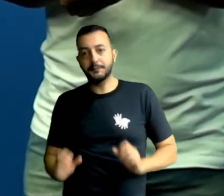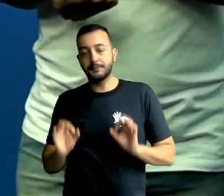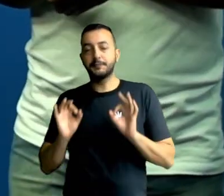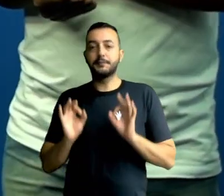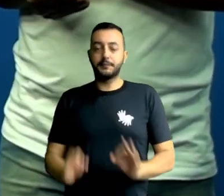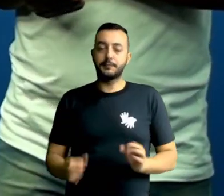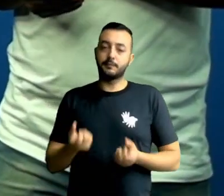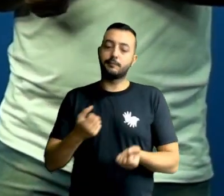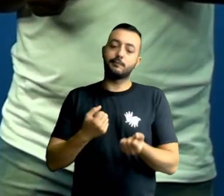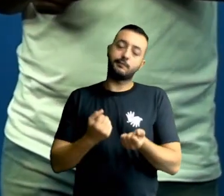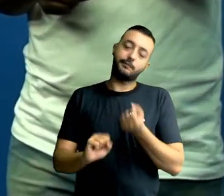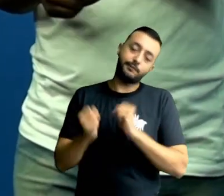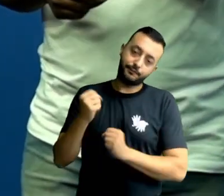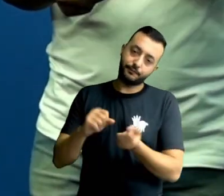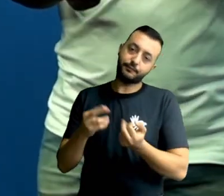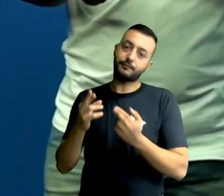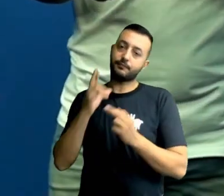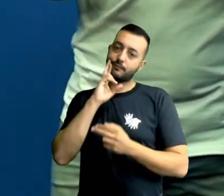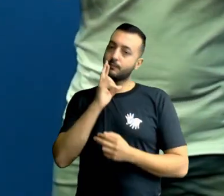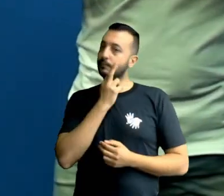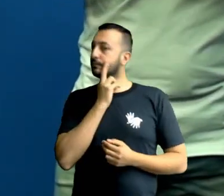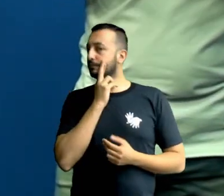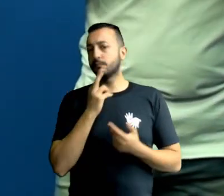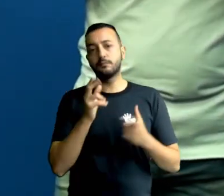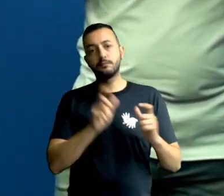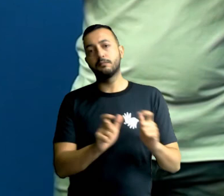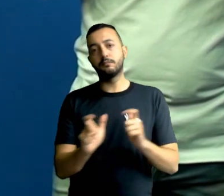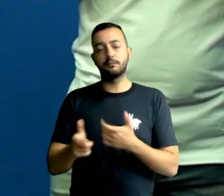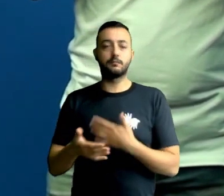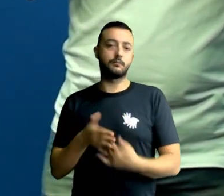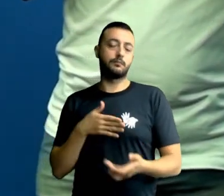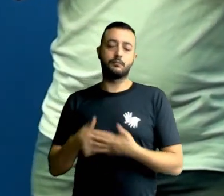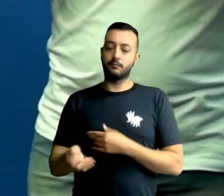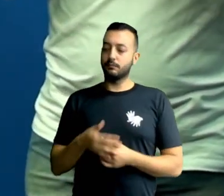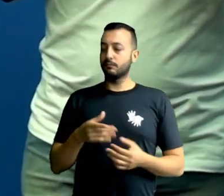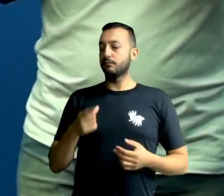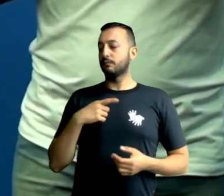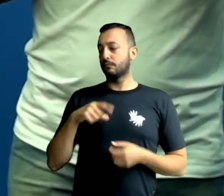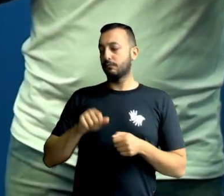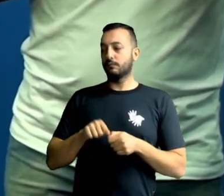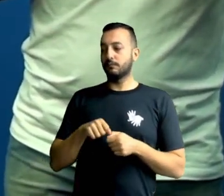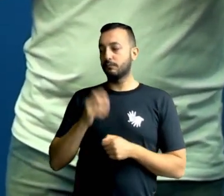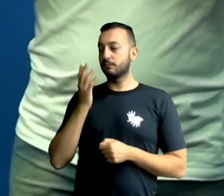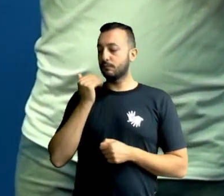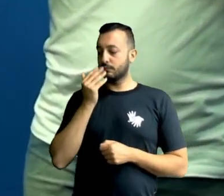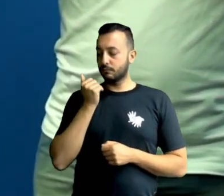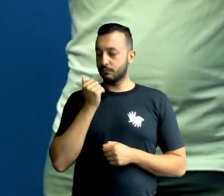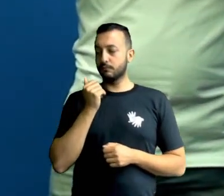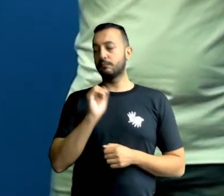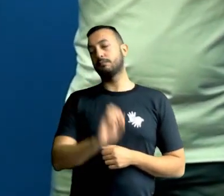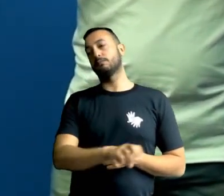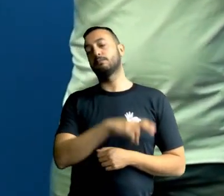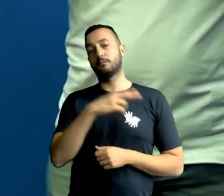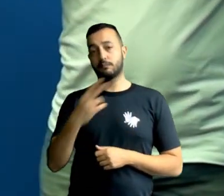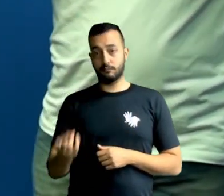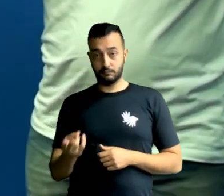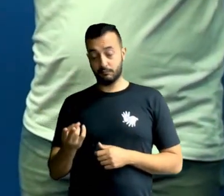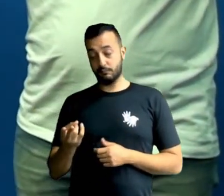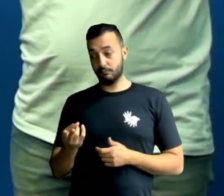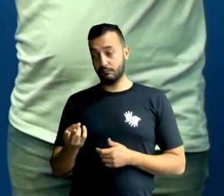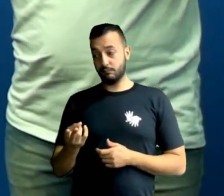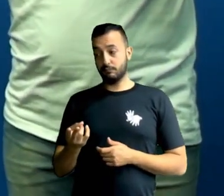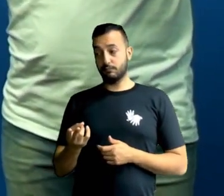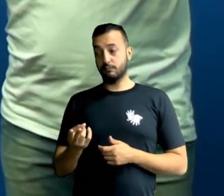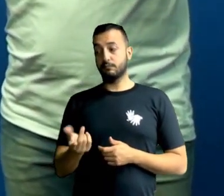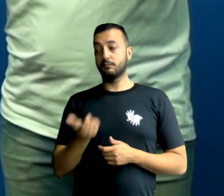de fabricação de alimentos, como restaurantes, como qualquer lugar que envolva produção de alimentos, ou